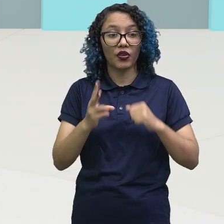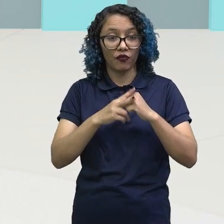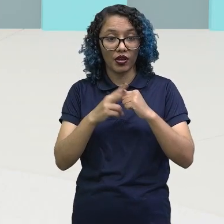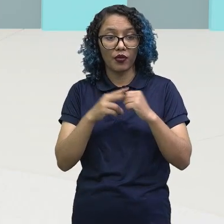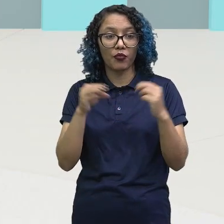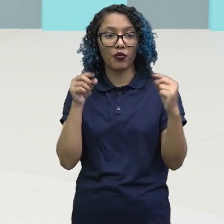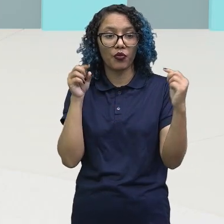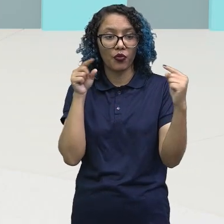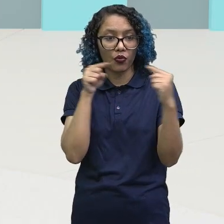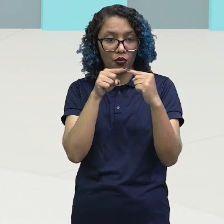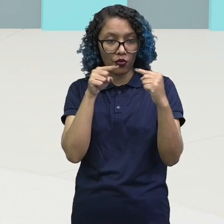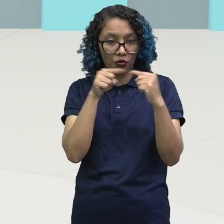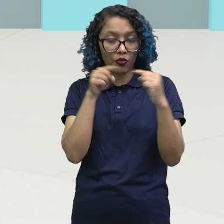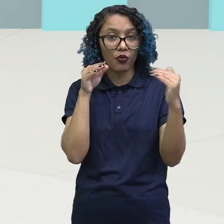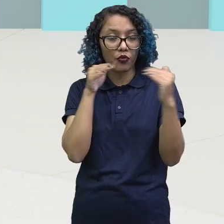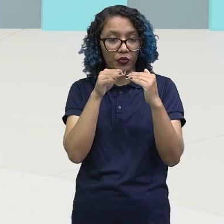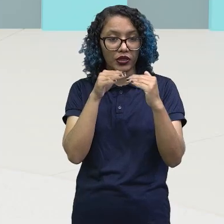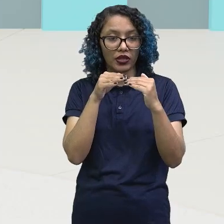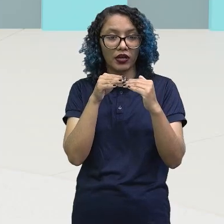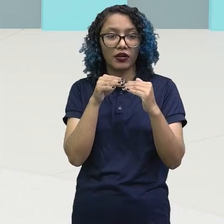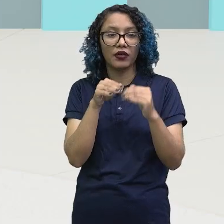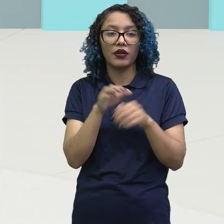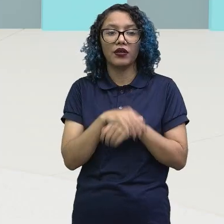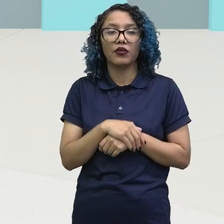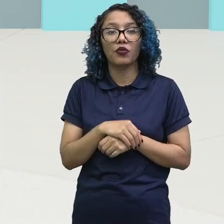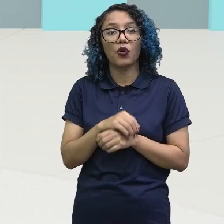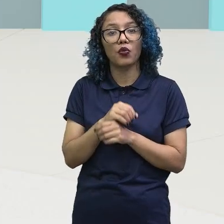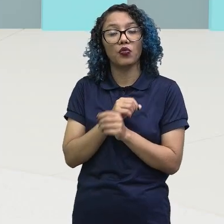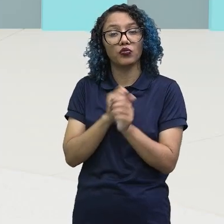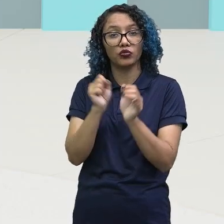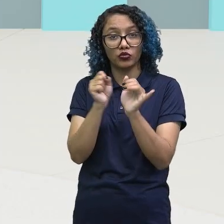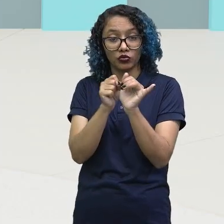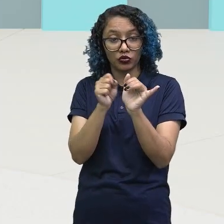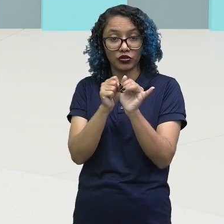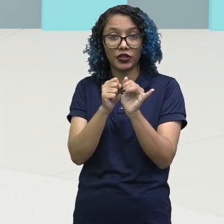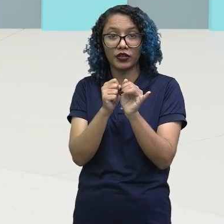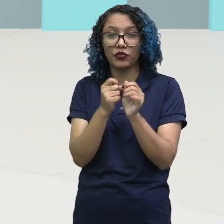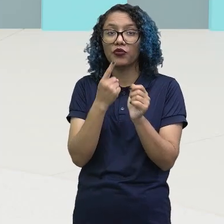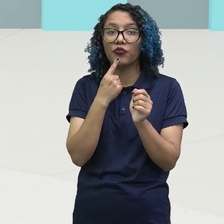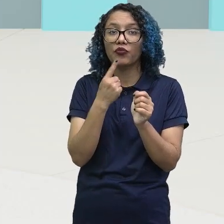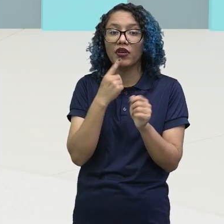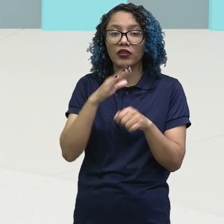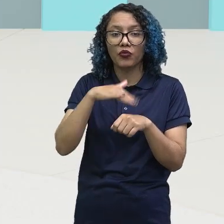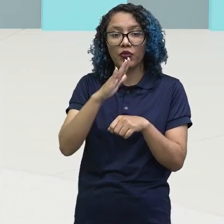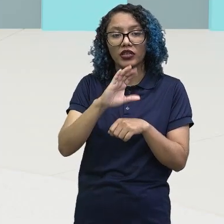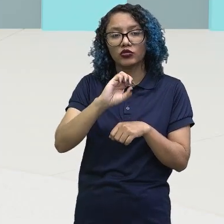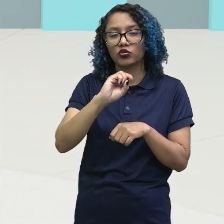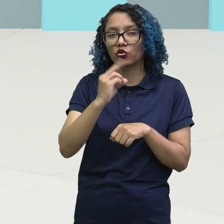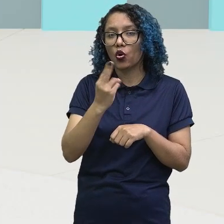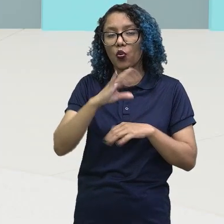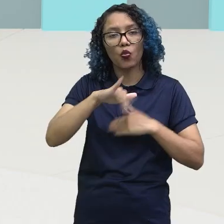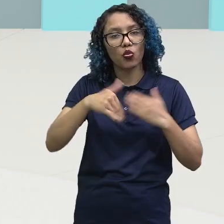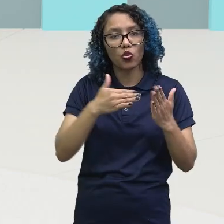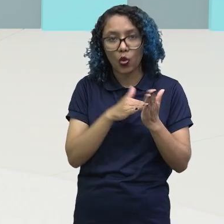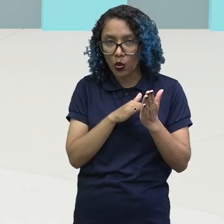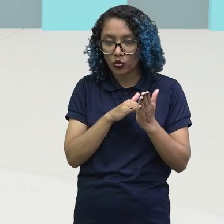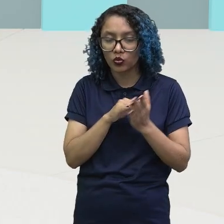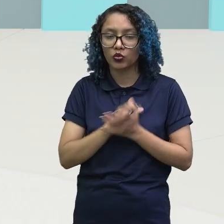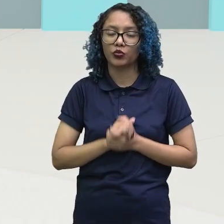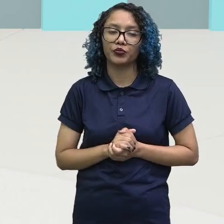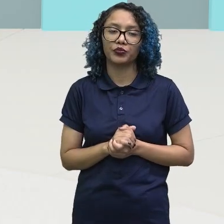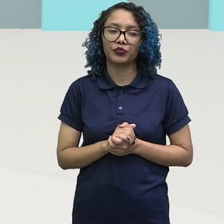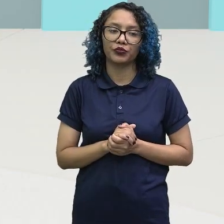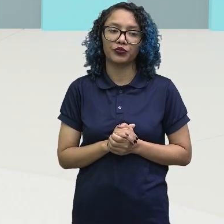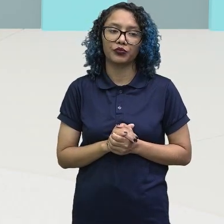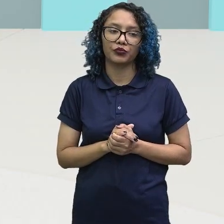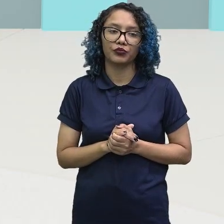concorda com o mais próximo ou concorda com a totalidade. Então, veja que o verbo